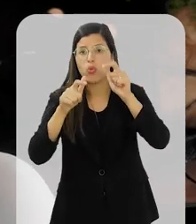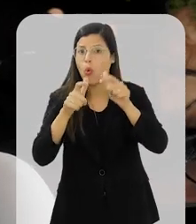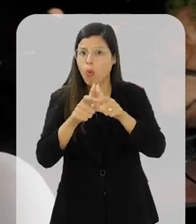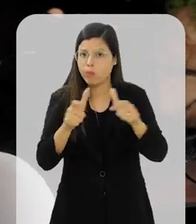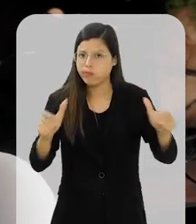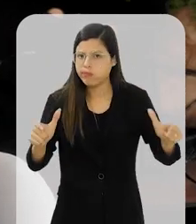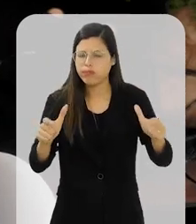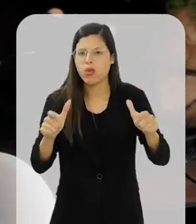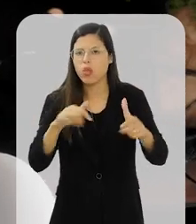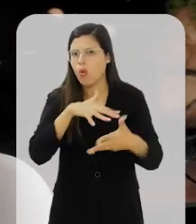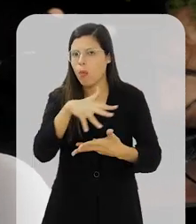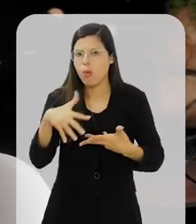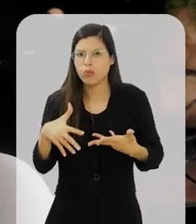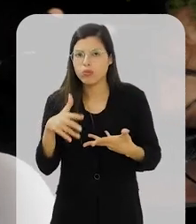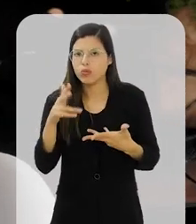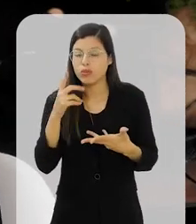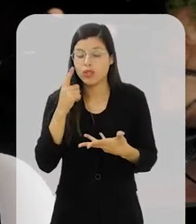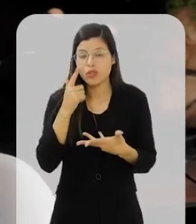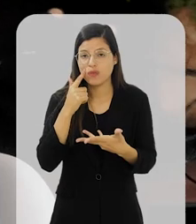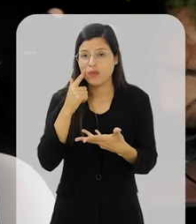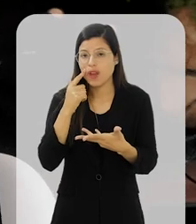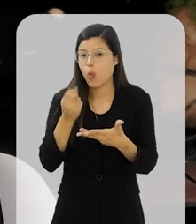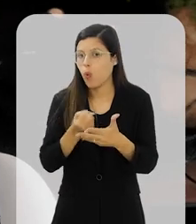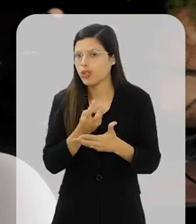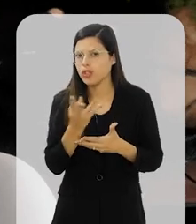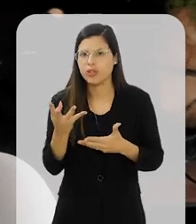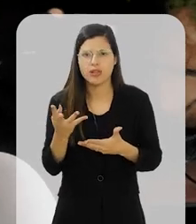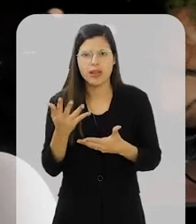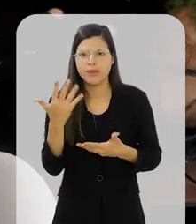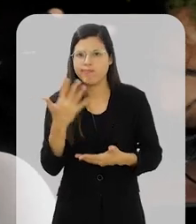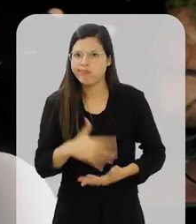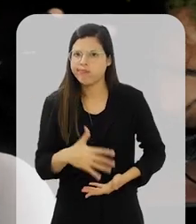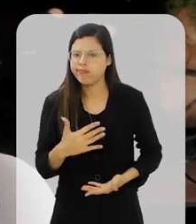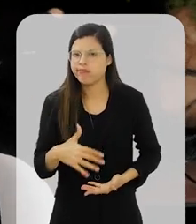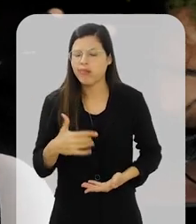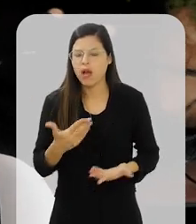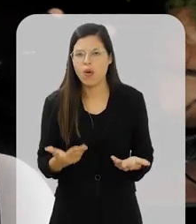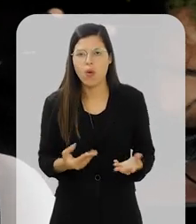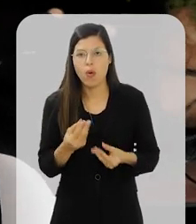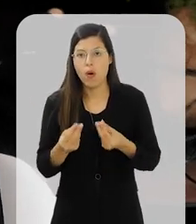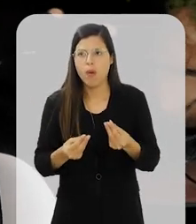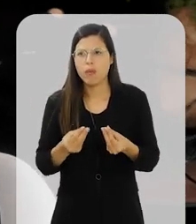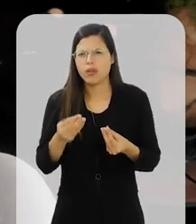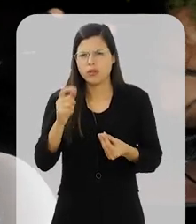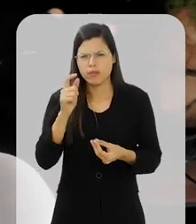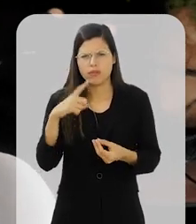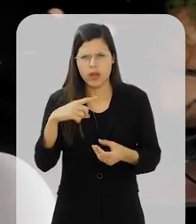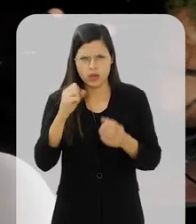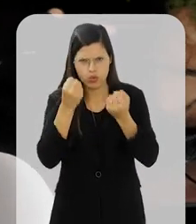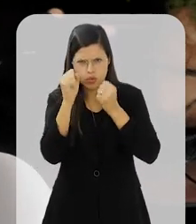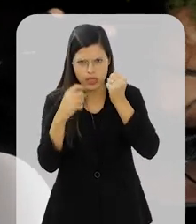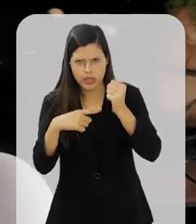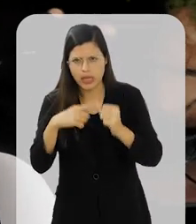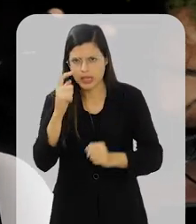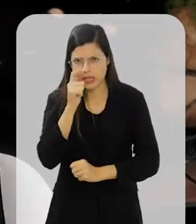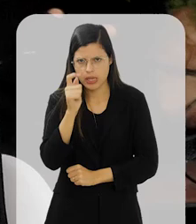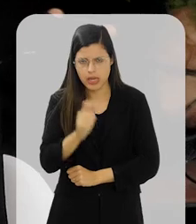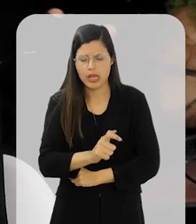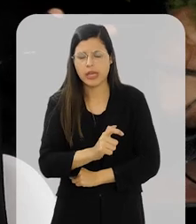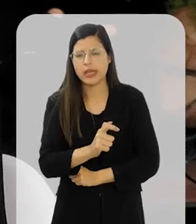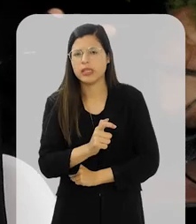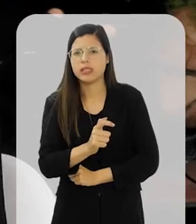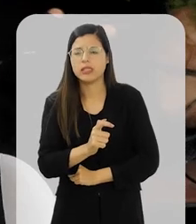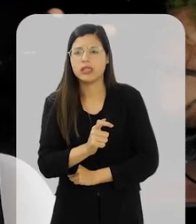Imenso no mundo, né? Quando a gente pega os números, é uma coisa impressionante, né? Então, isso desperta o interesse da indústria?